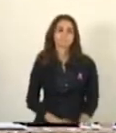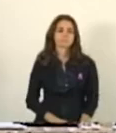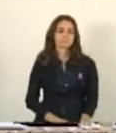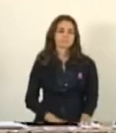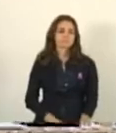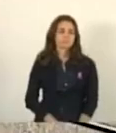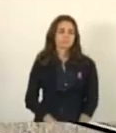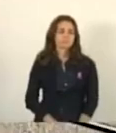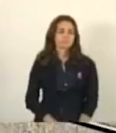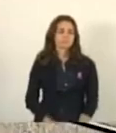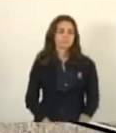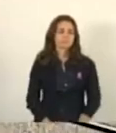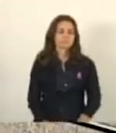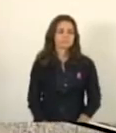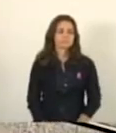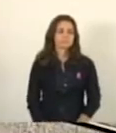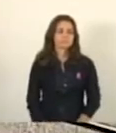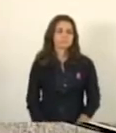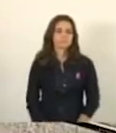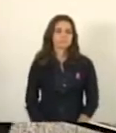Majeski.